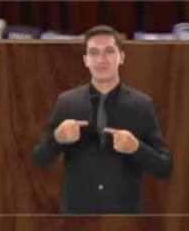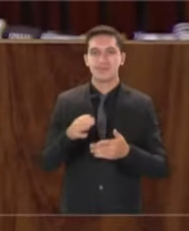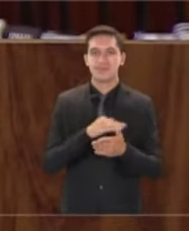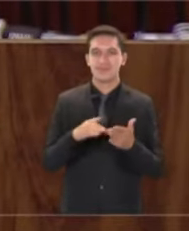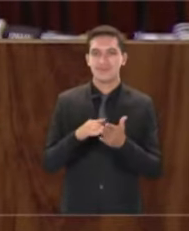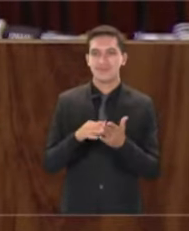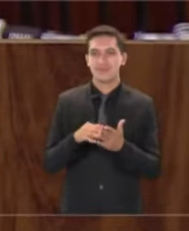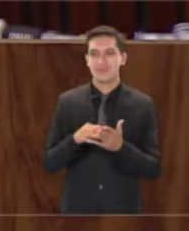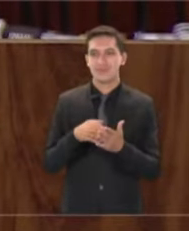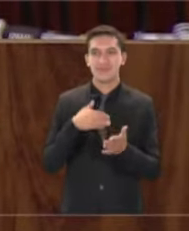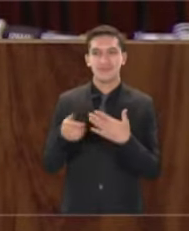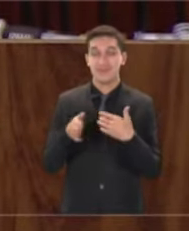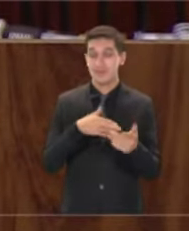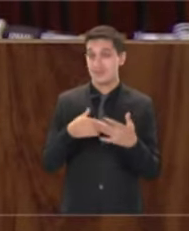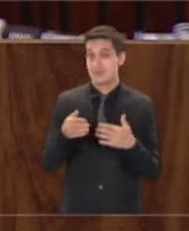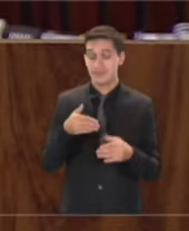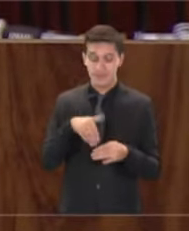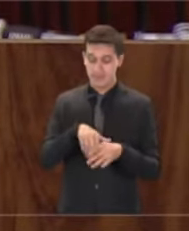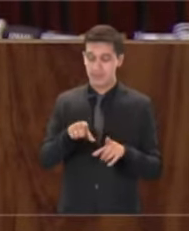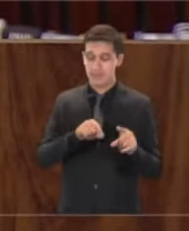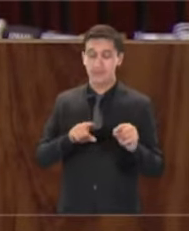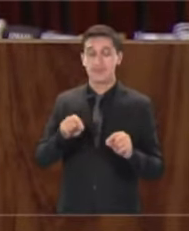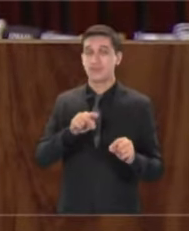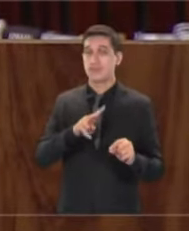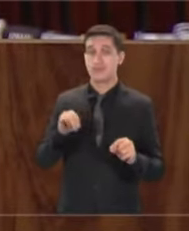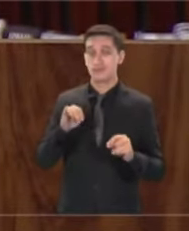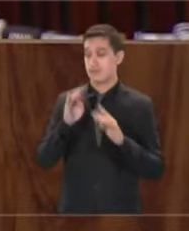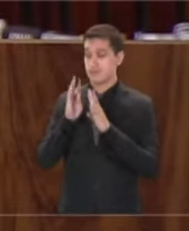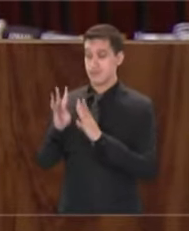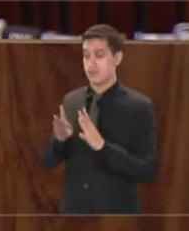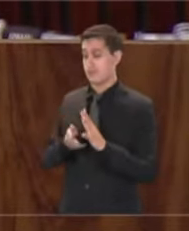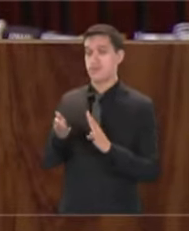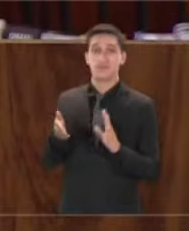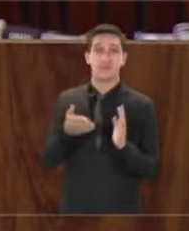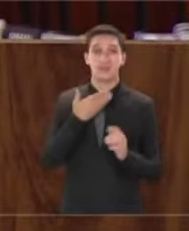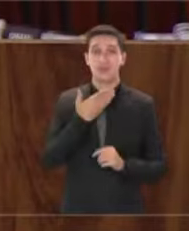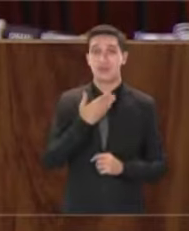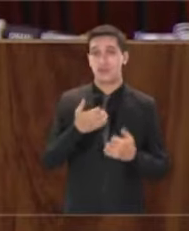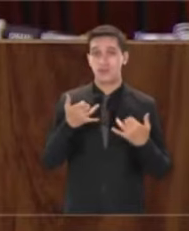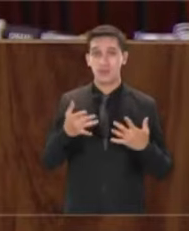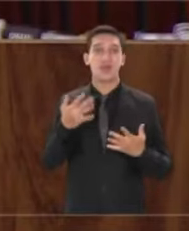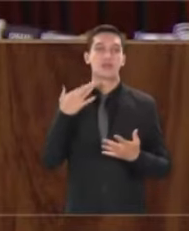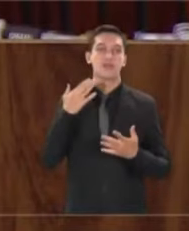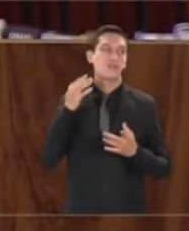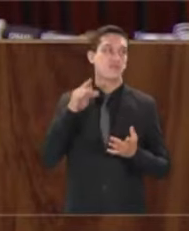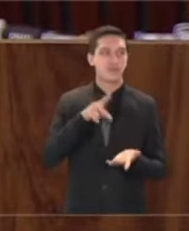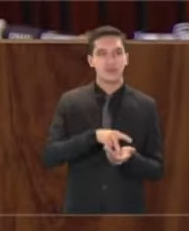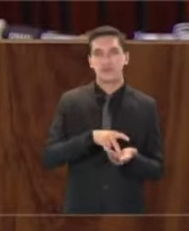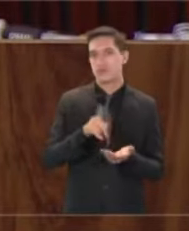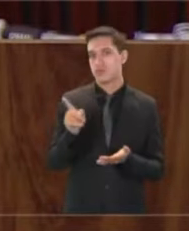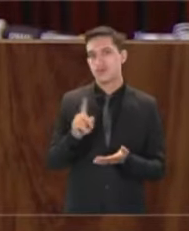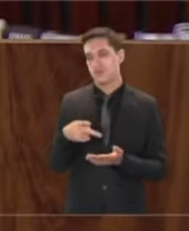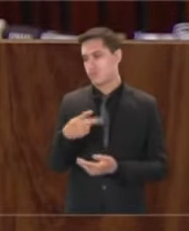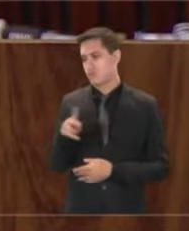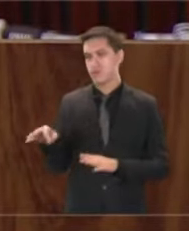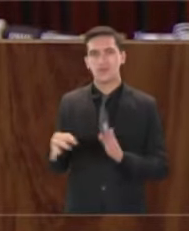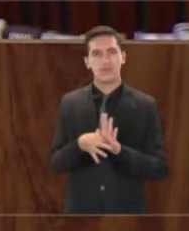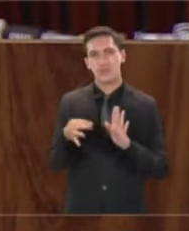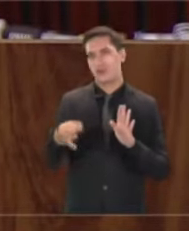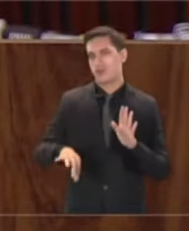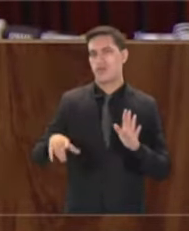indisfarçadamente. Nenhum eleitor vai ouvir essas palavras e entender que é um fato. Não, é a opinião que ele